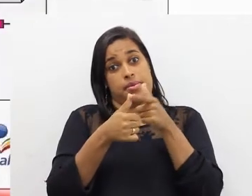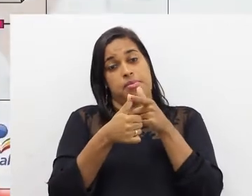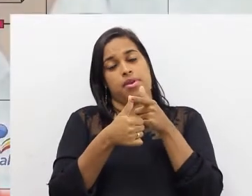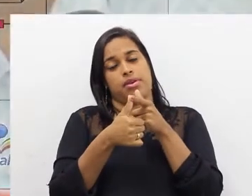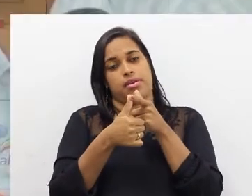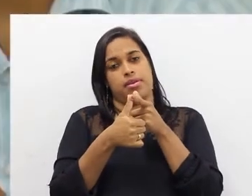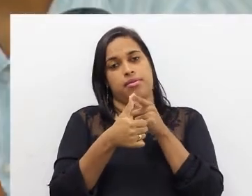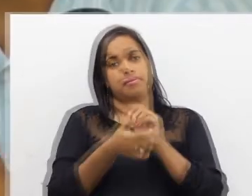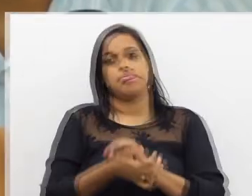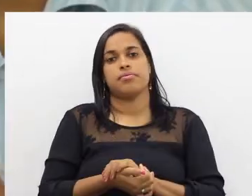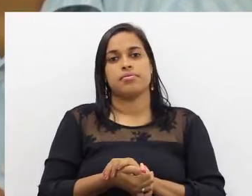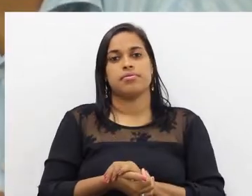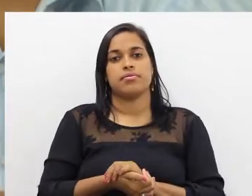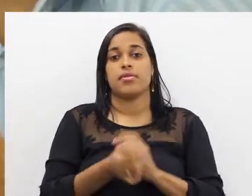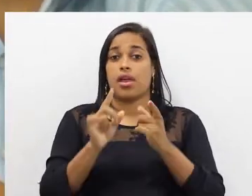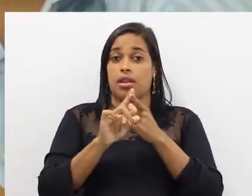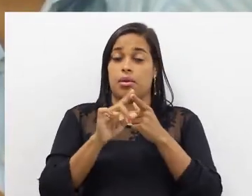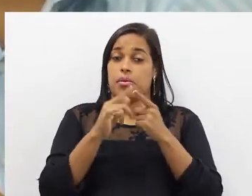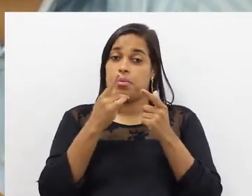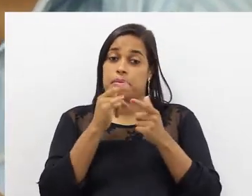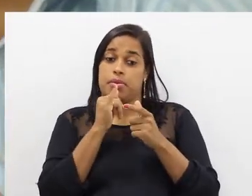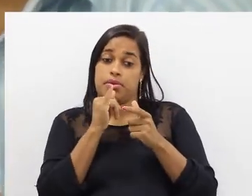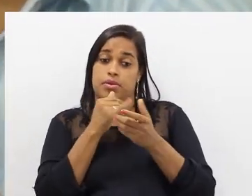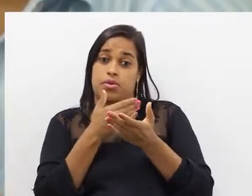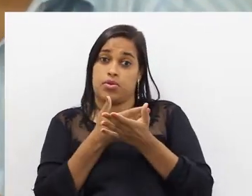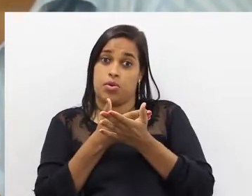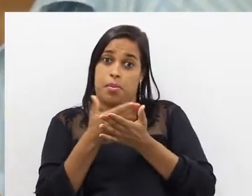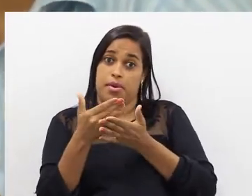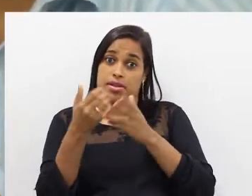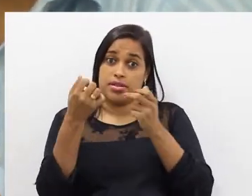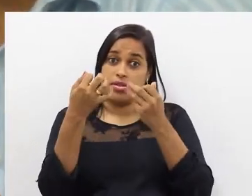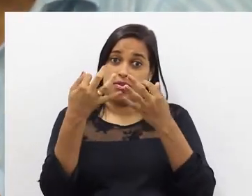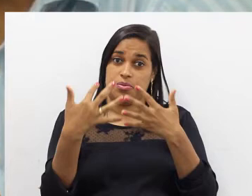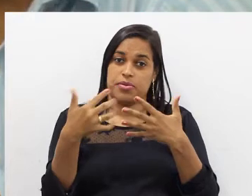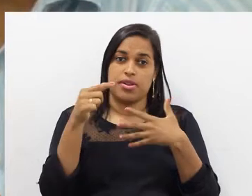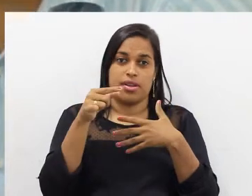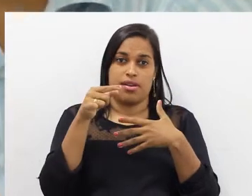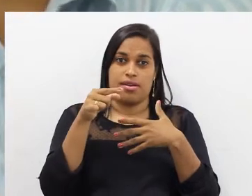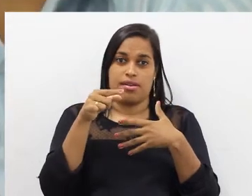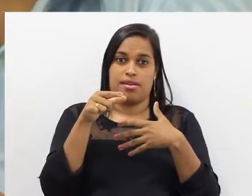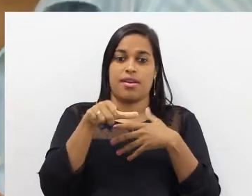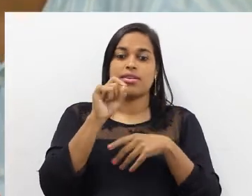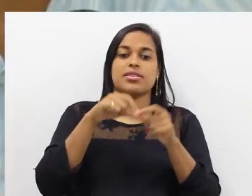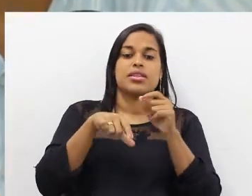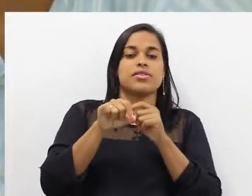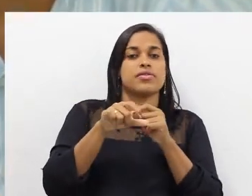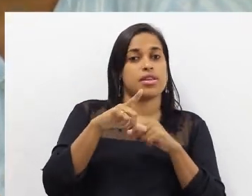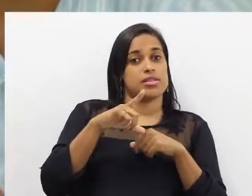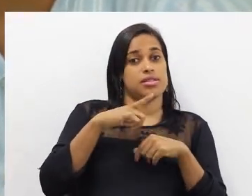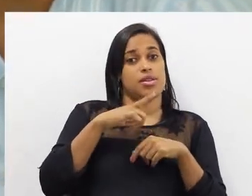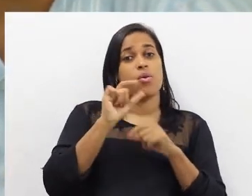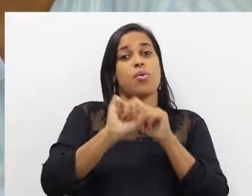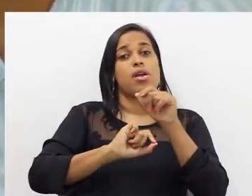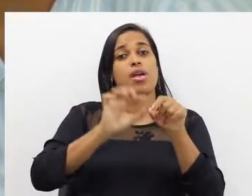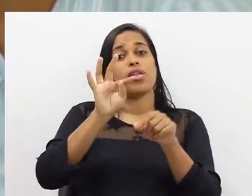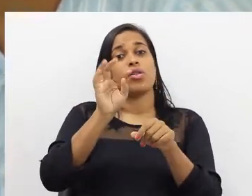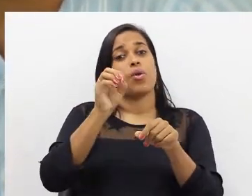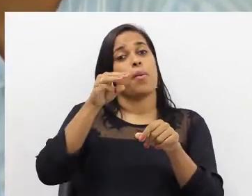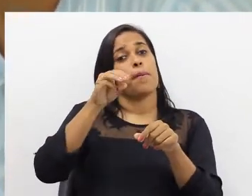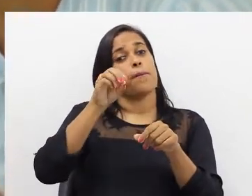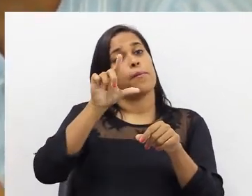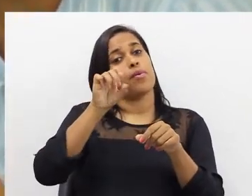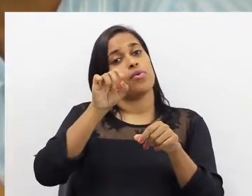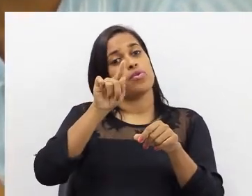multiponto. Quando a gente começa a falar dessa classificação, vem logo a parte da topologia da rede. O que é a topologia da